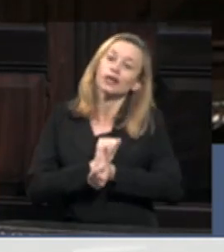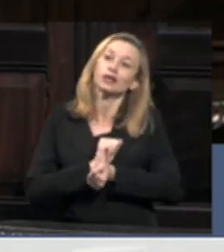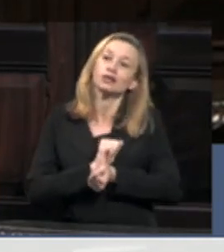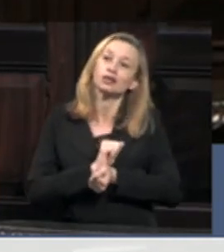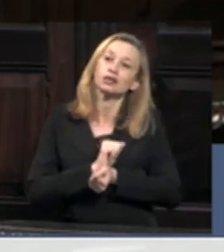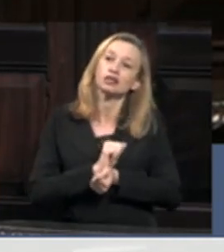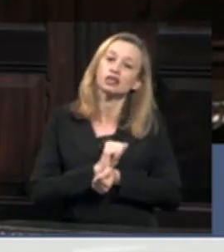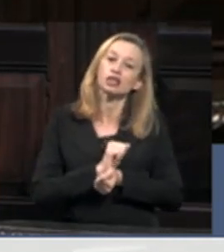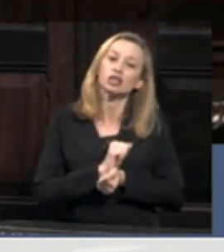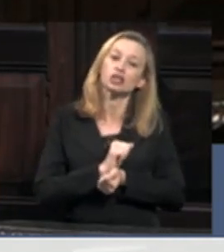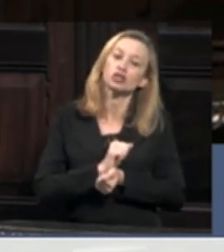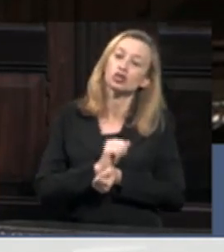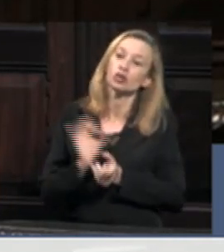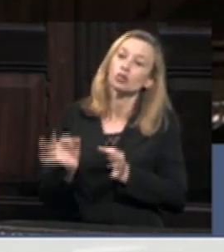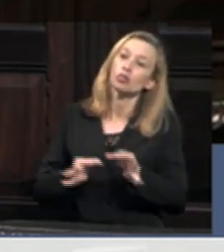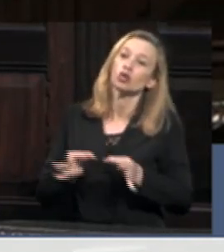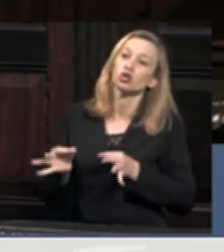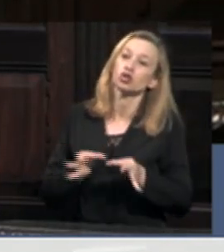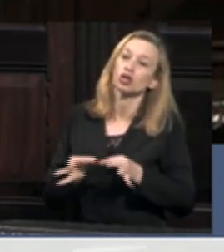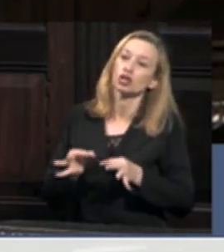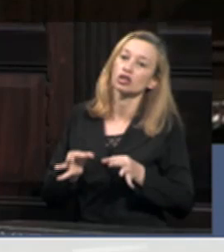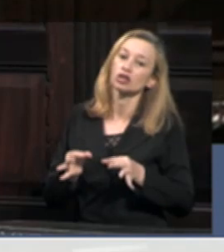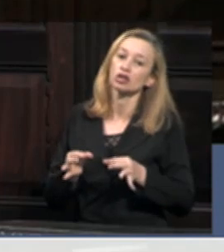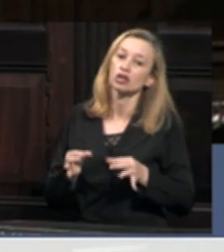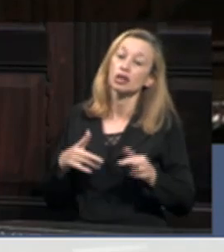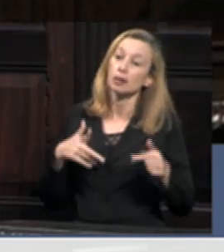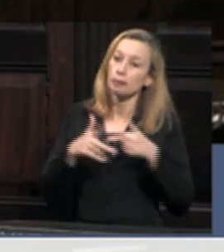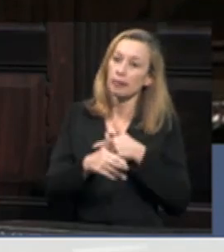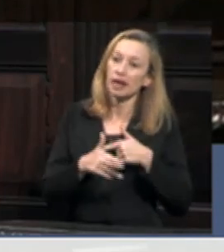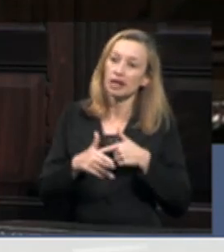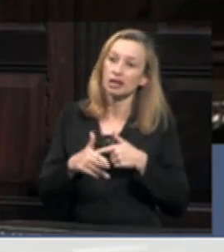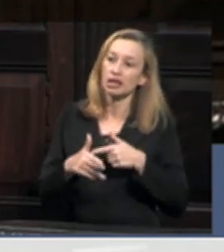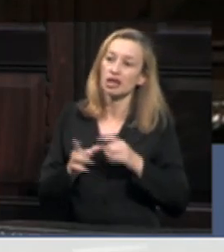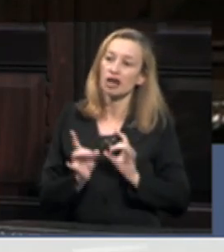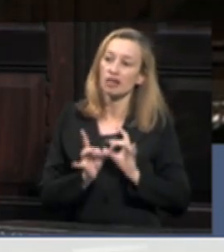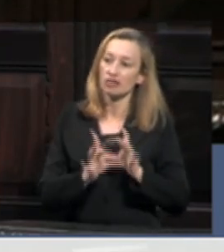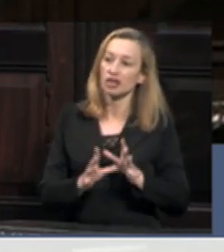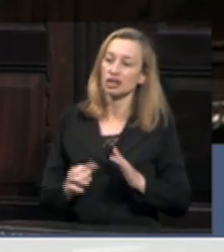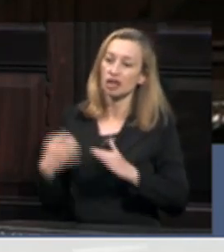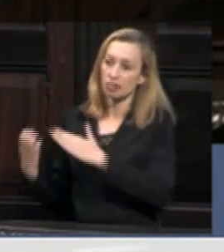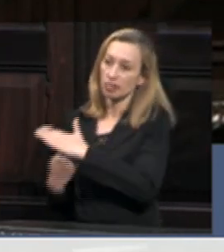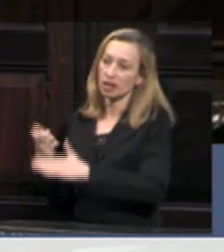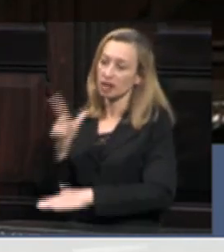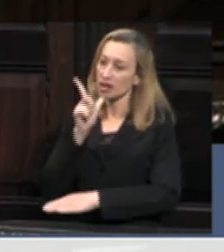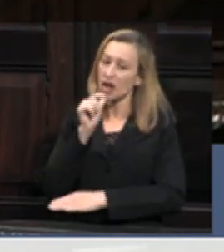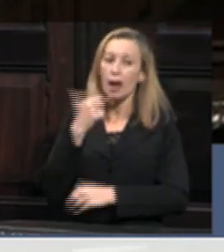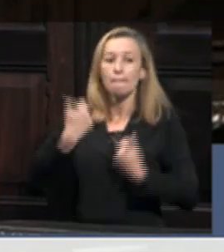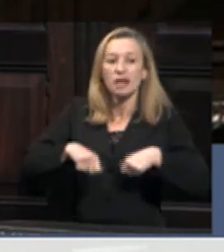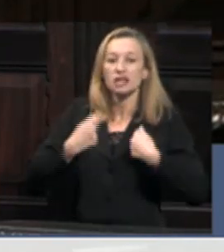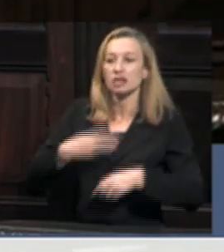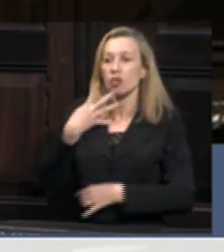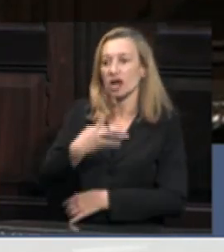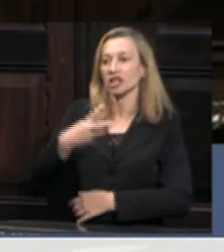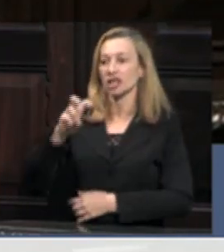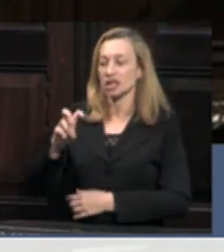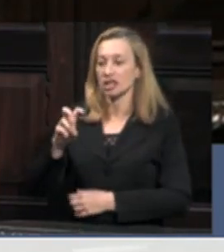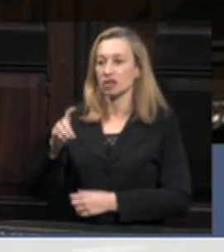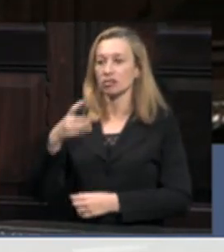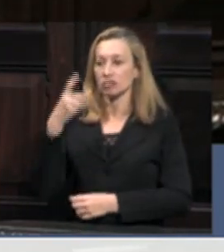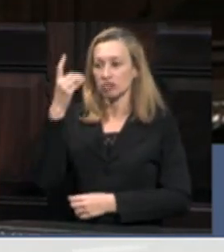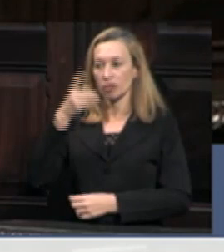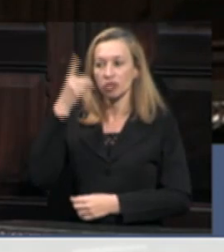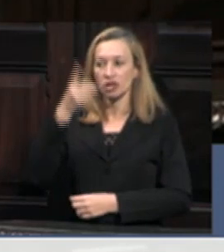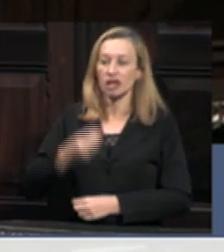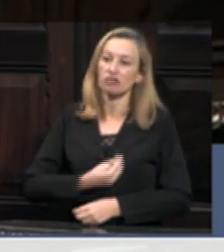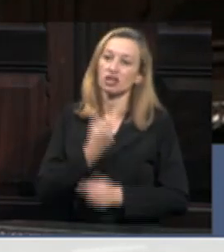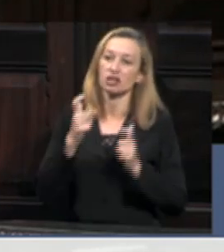o veto que impede a privatização da SEDAI, nós precisamos de 45 deputados em plenário.